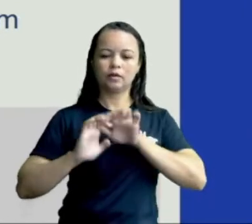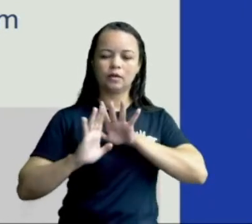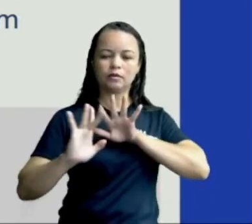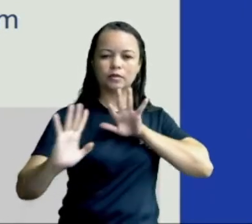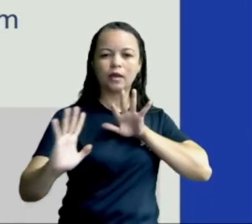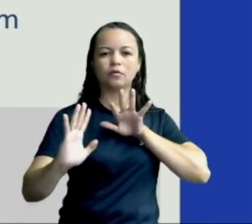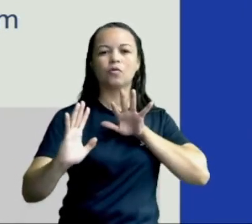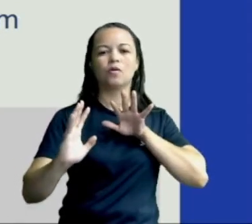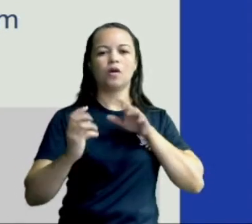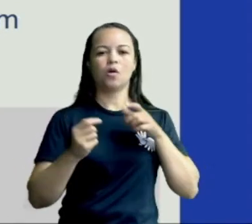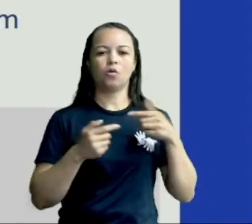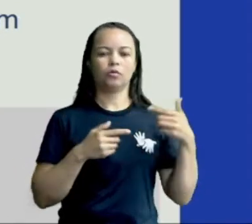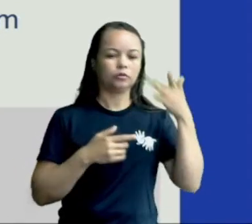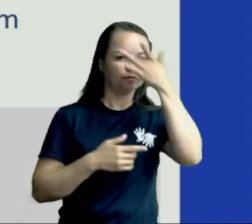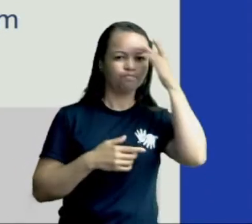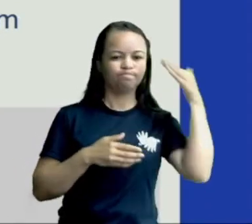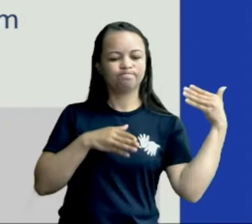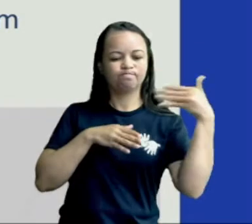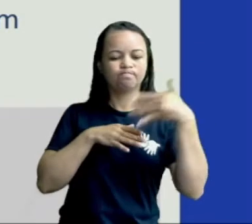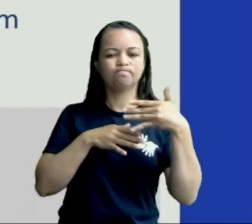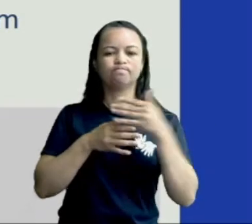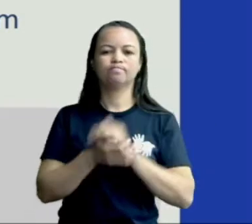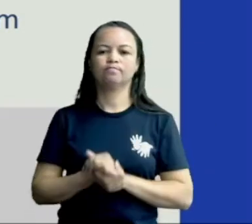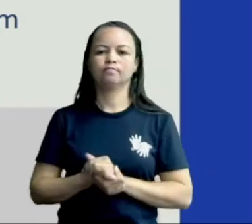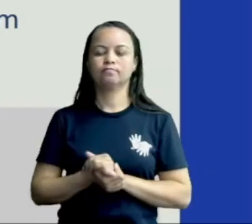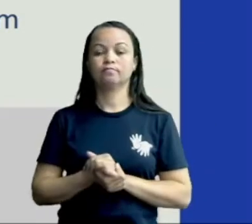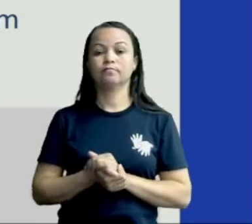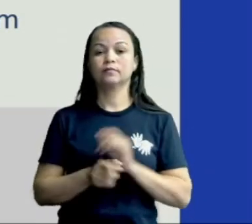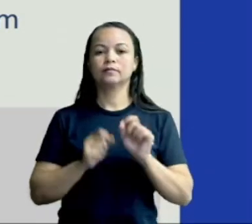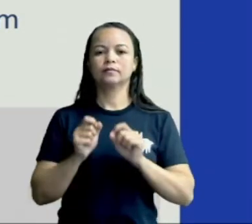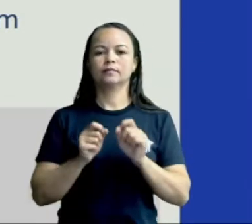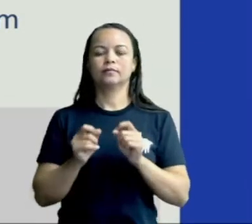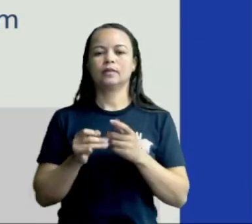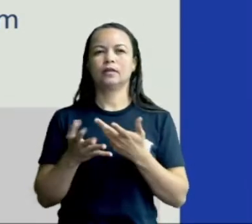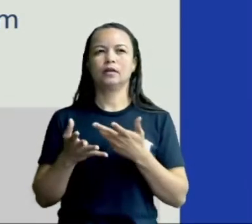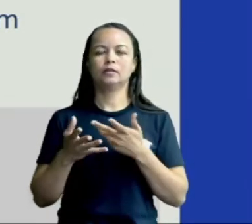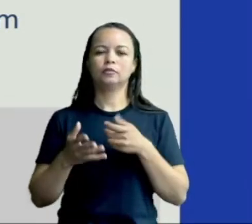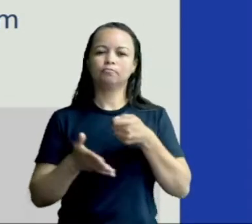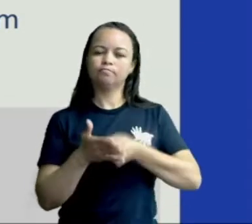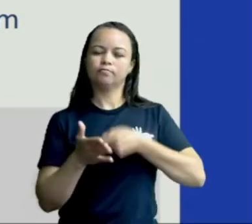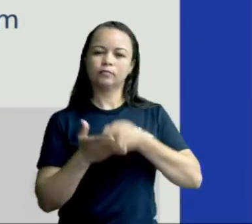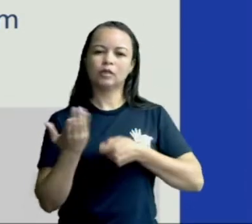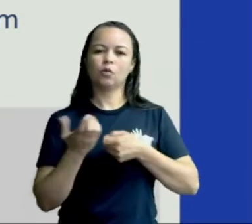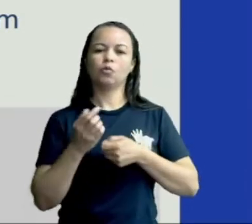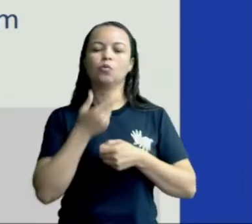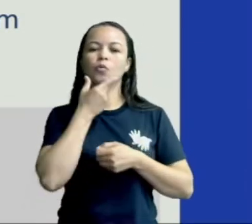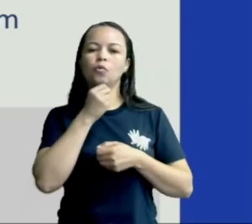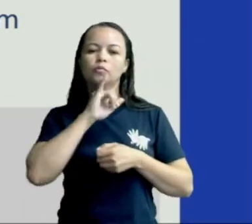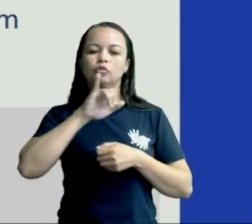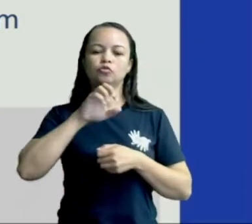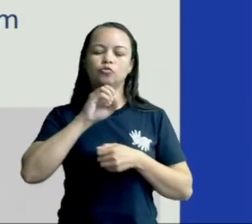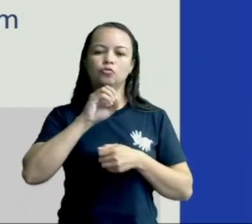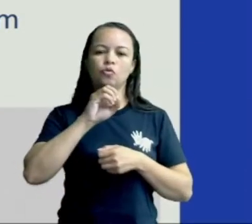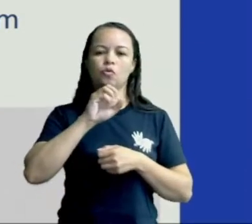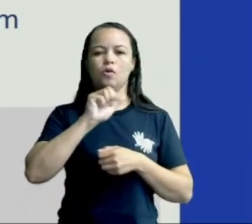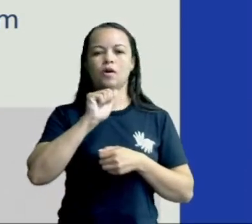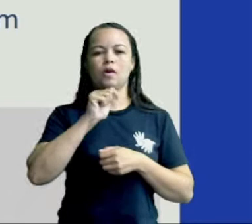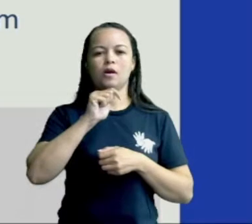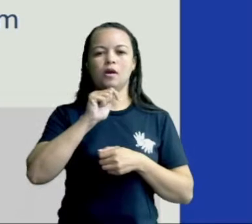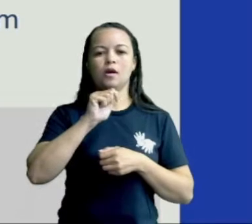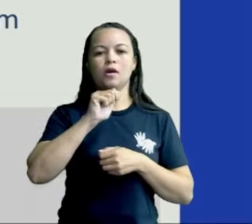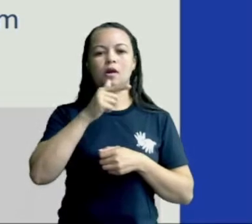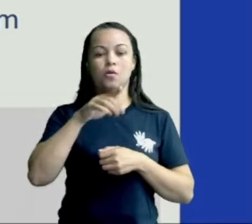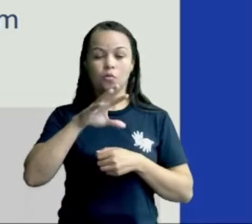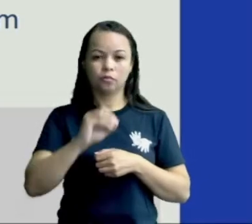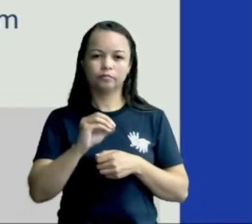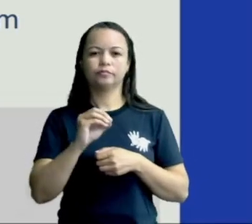aos invasores. Assumiu a liderança da resistência pernambucana o senhor de engenho João Fernandes Vieira.